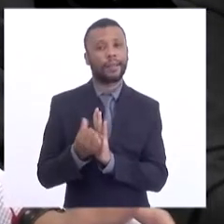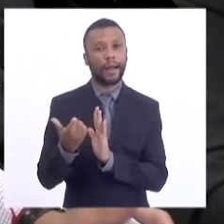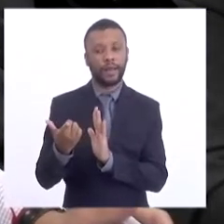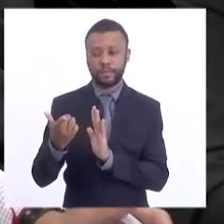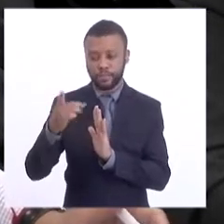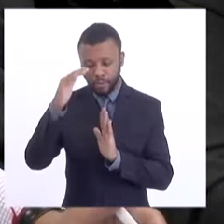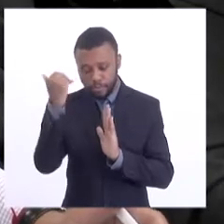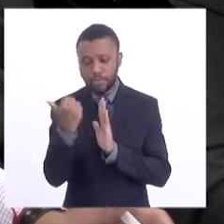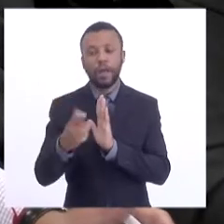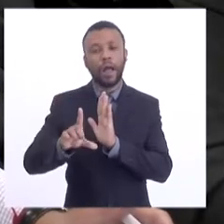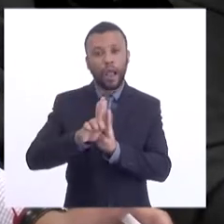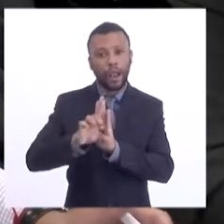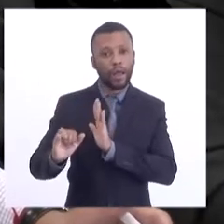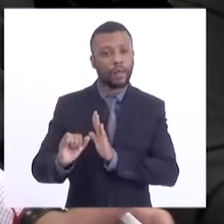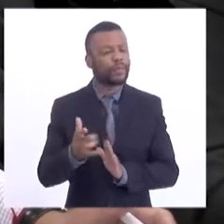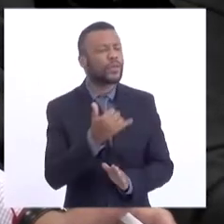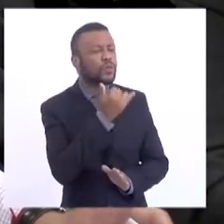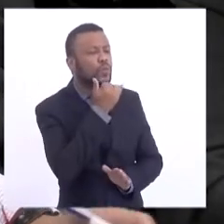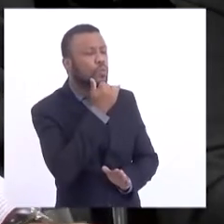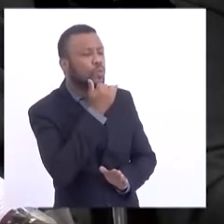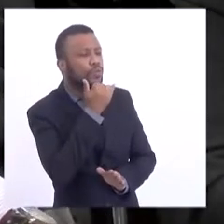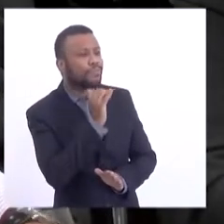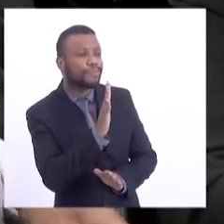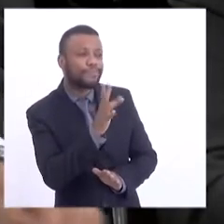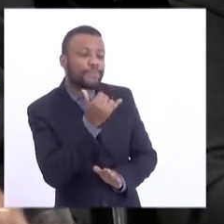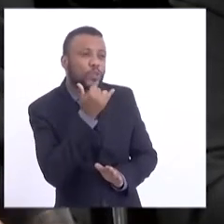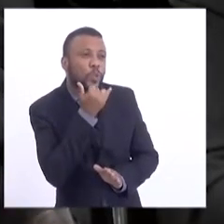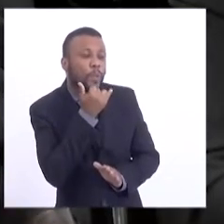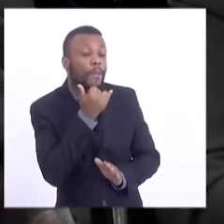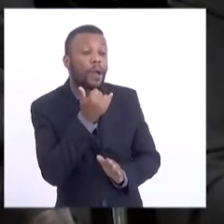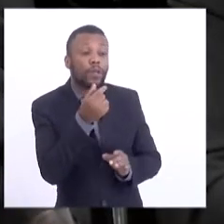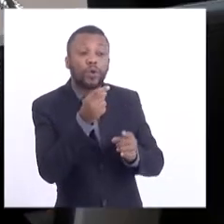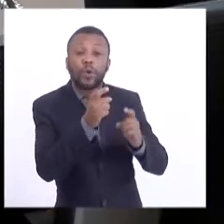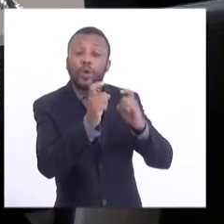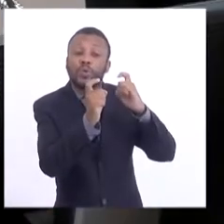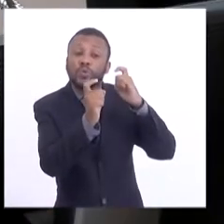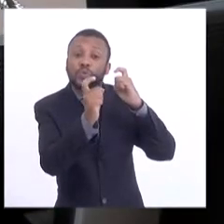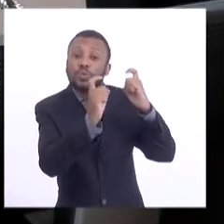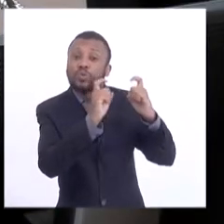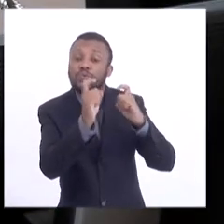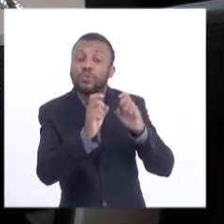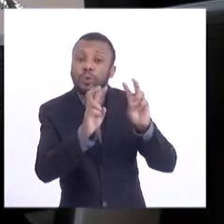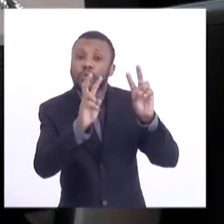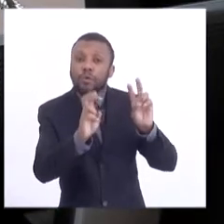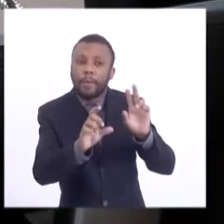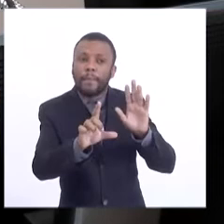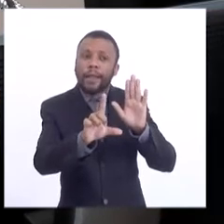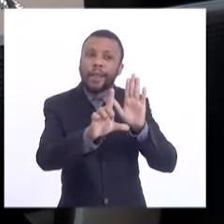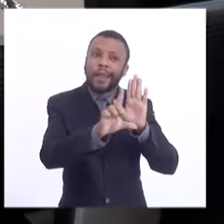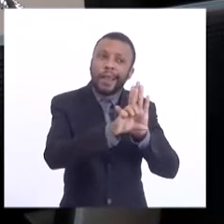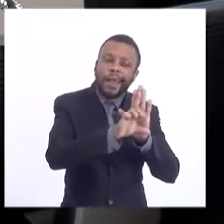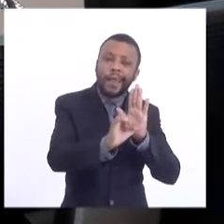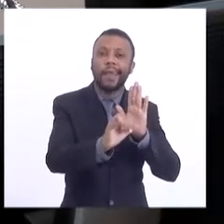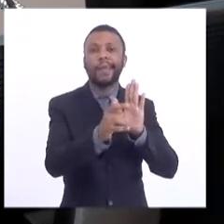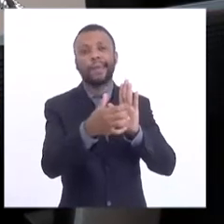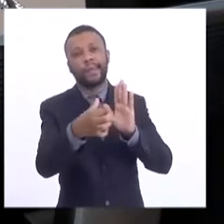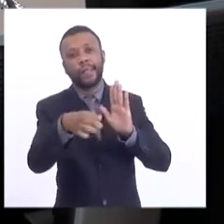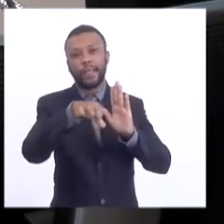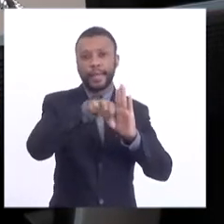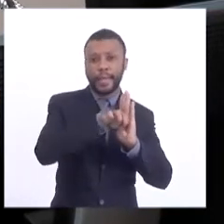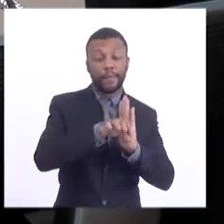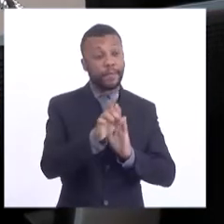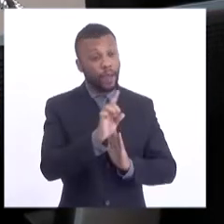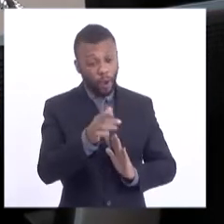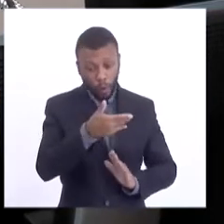que nós estamos fazendo que vai dar certo eu não acho que você me perdoa eu não tô discutindo legalidade né o Estado